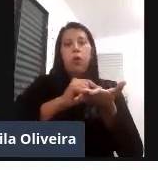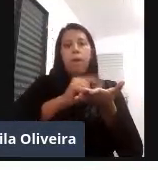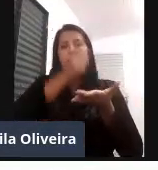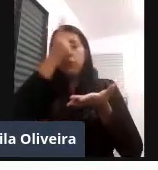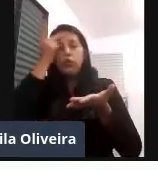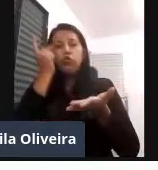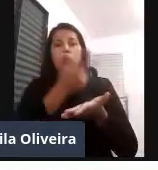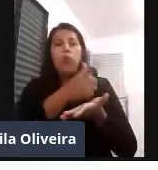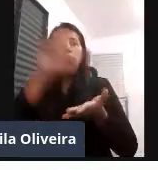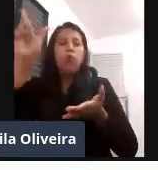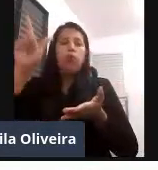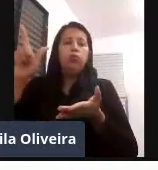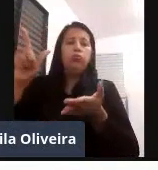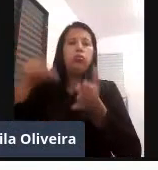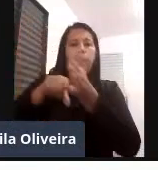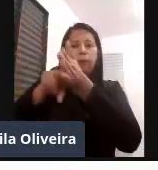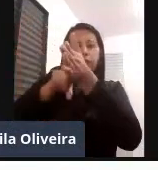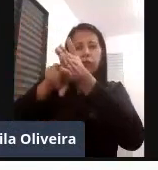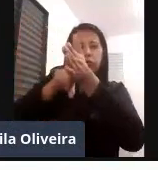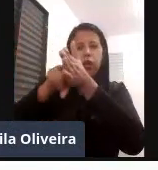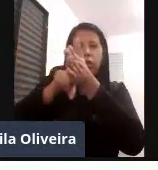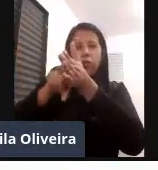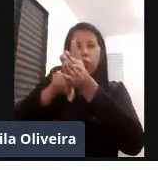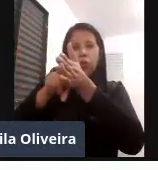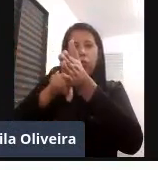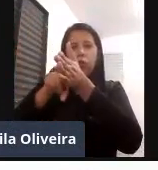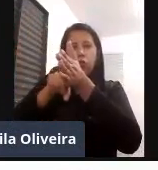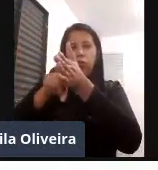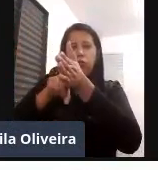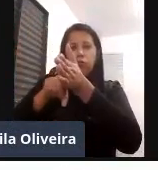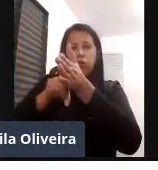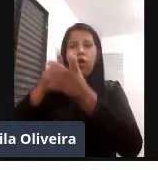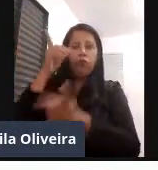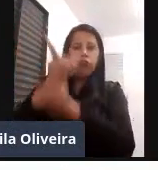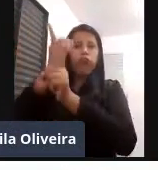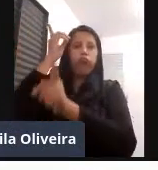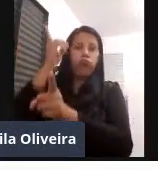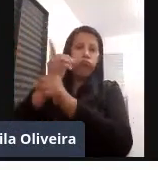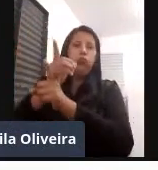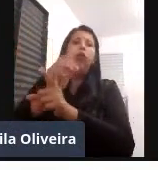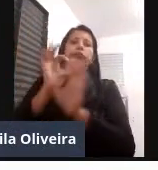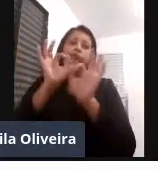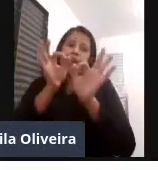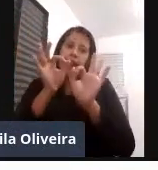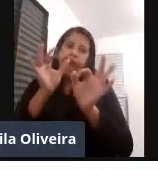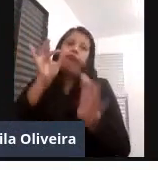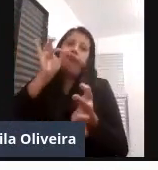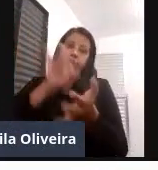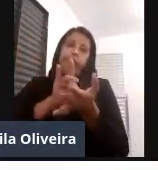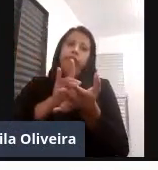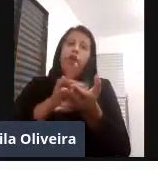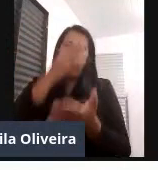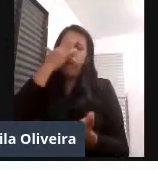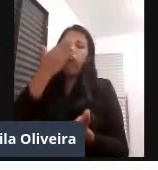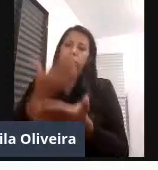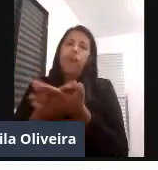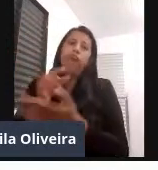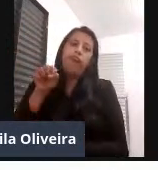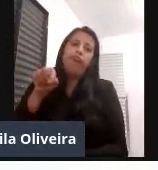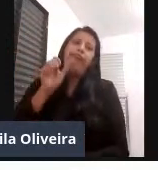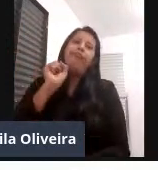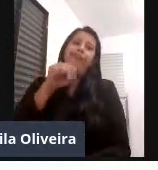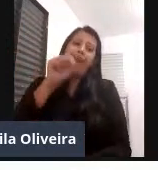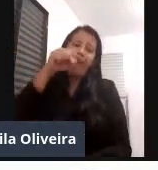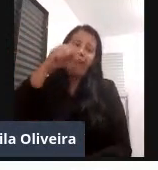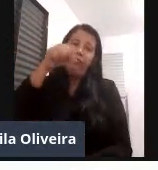outros pesquisadores. Então, é uma informação confiável. Então, a função desses sistemas, dessas bases